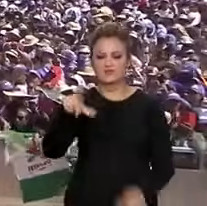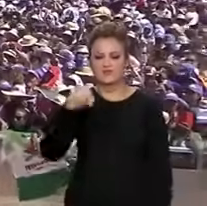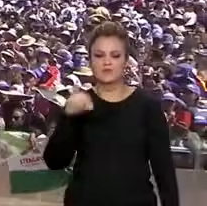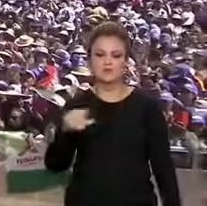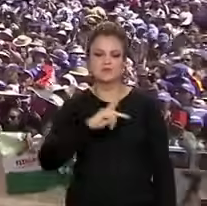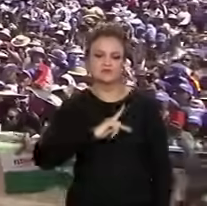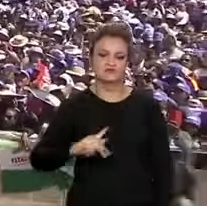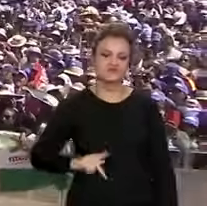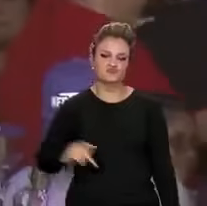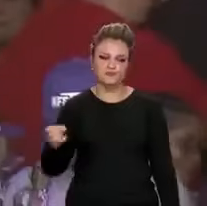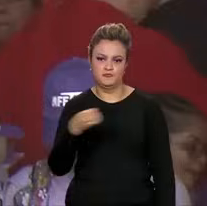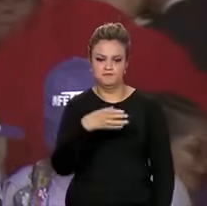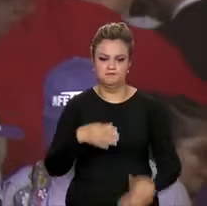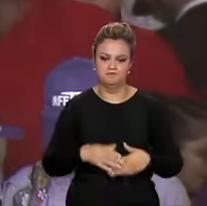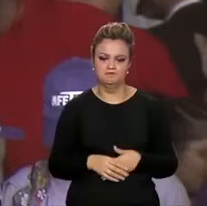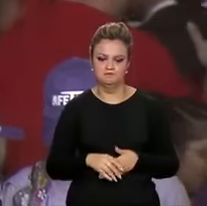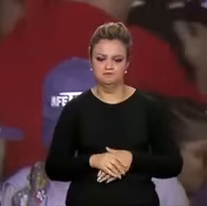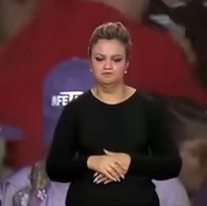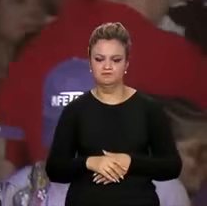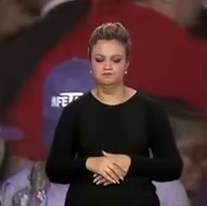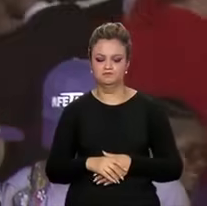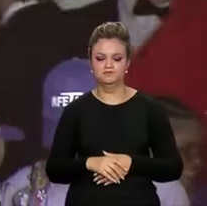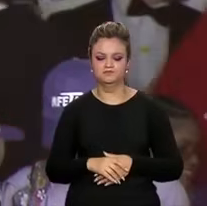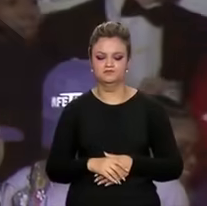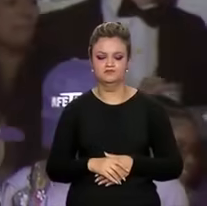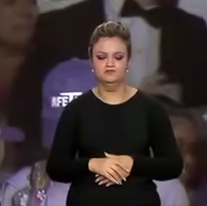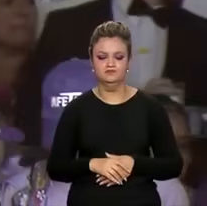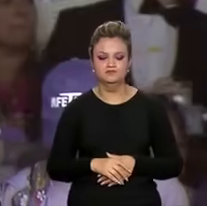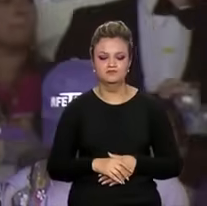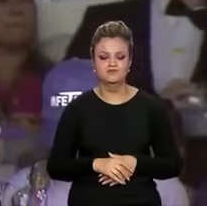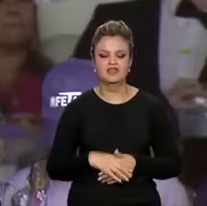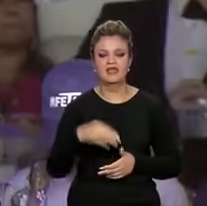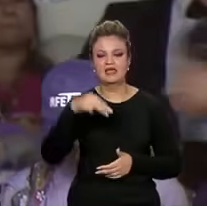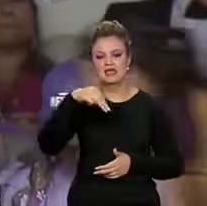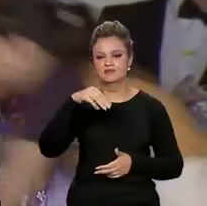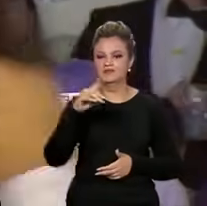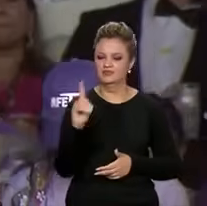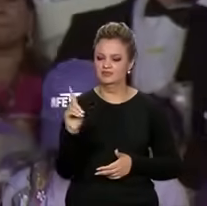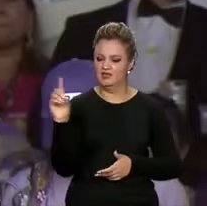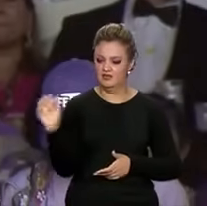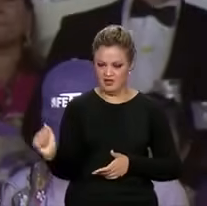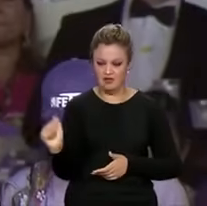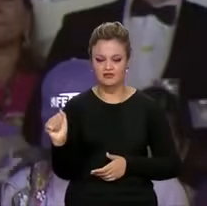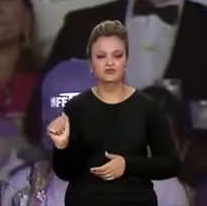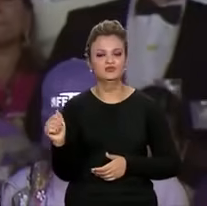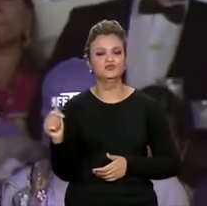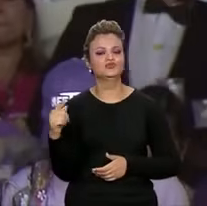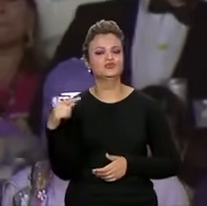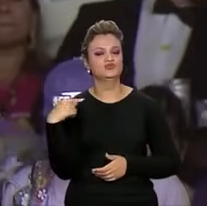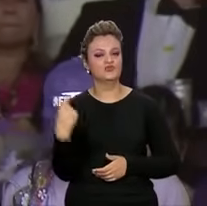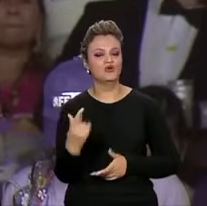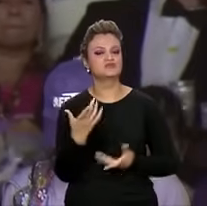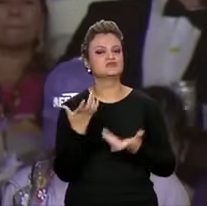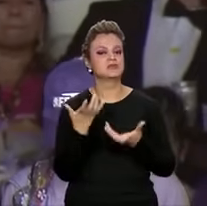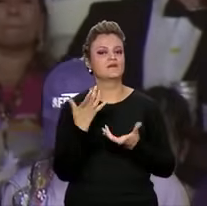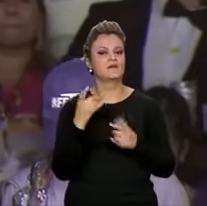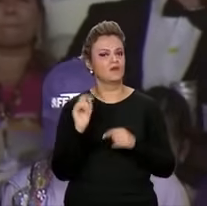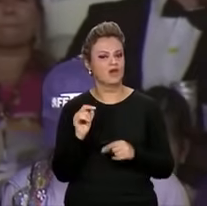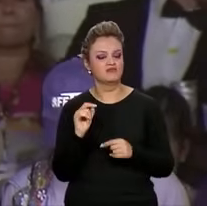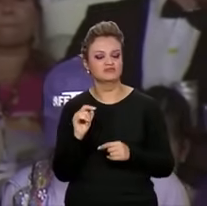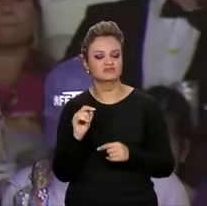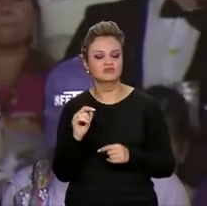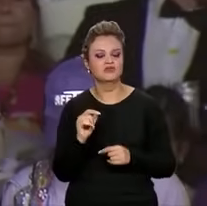tempo no nosso Brasil no MDA nós queremos construir